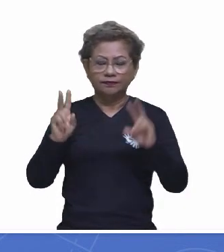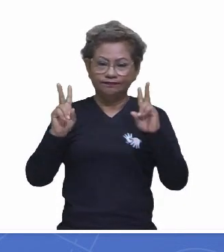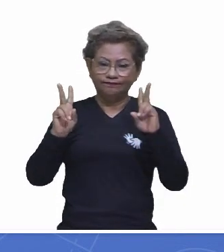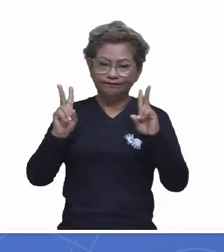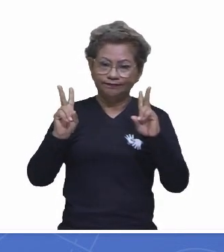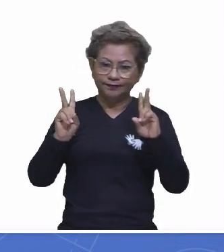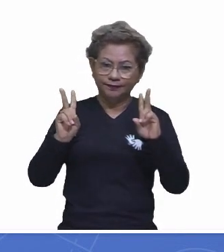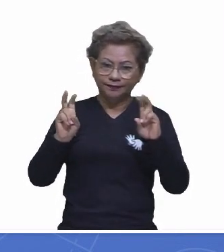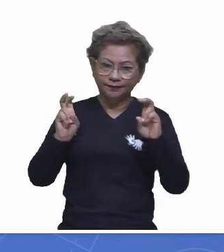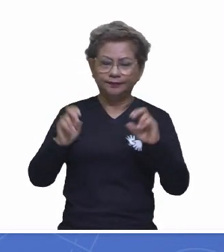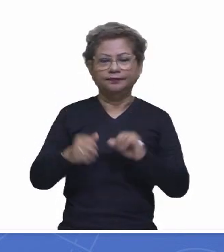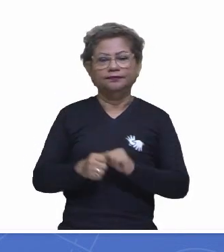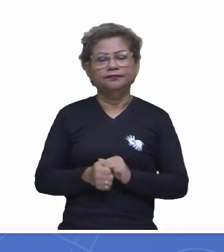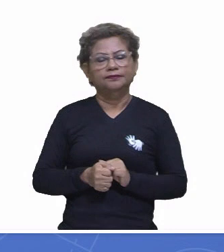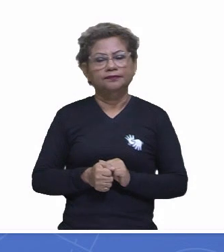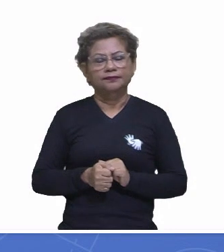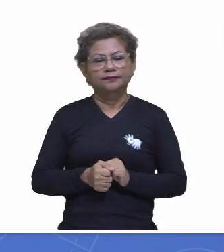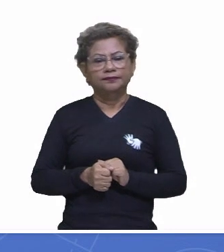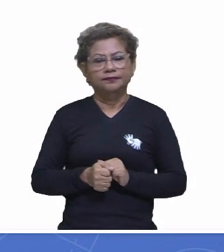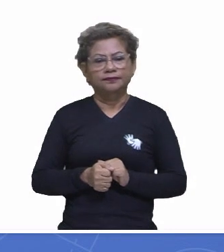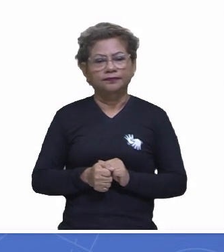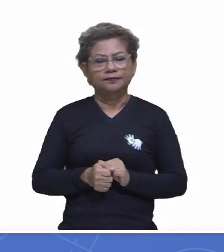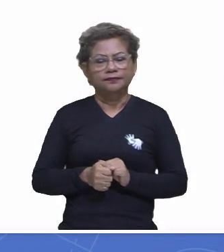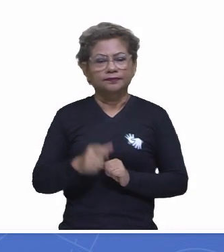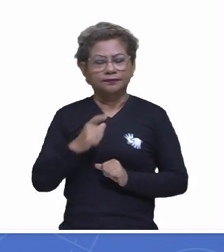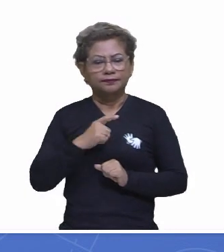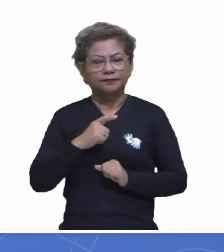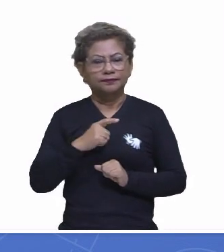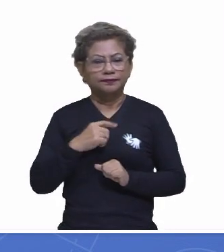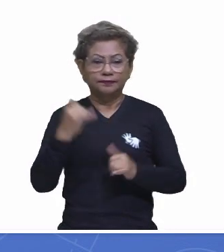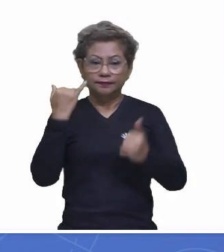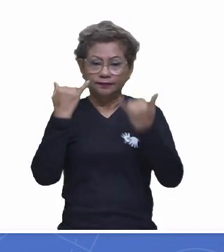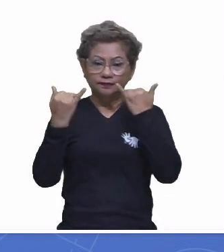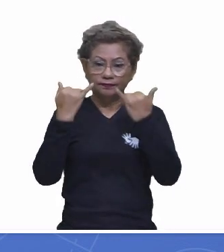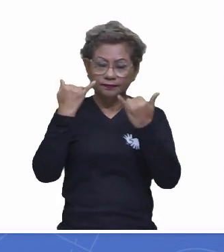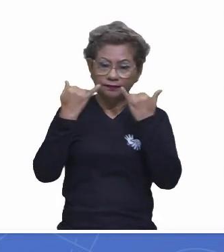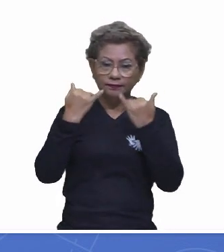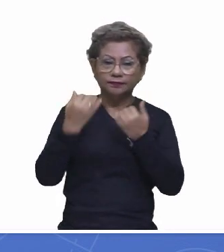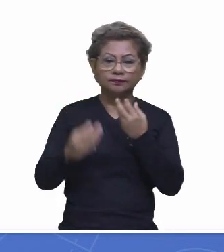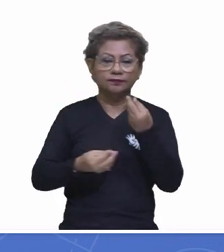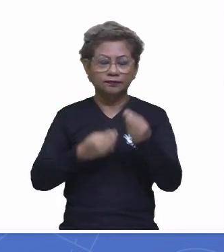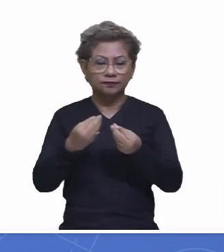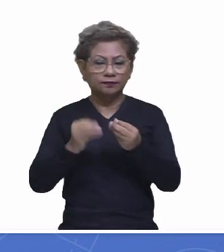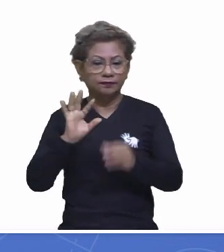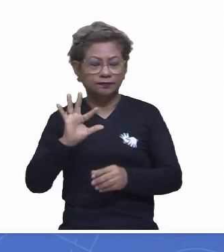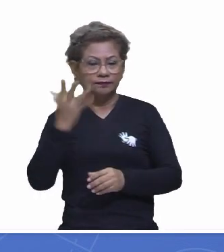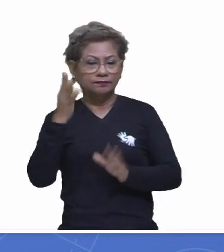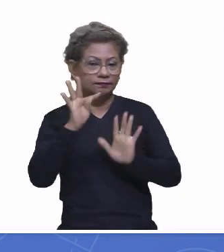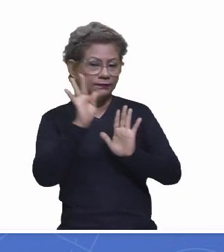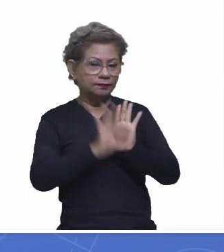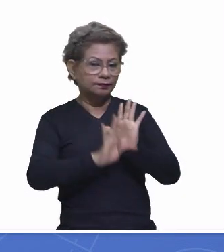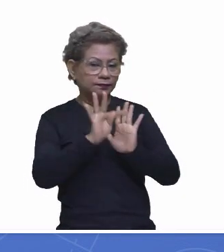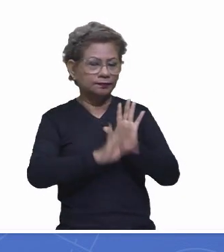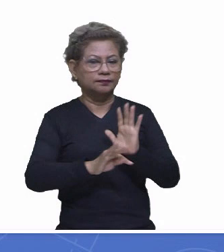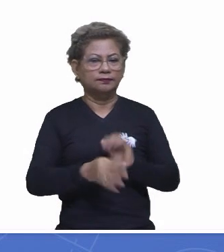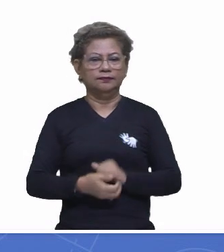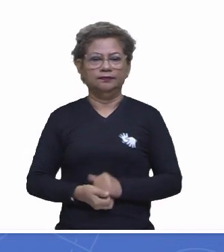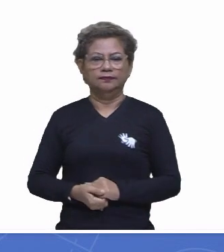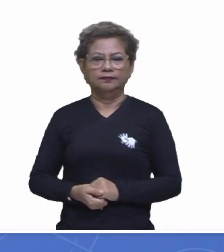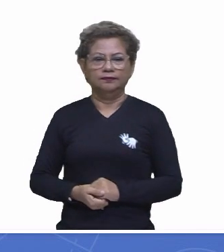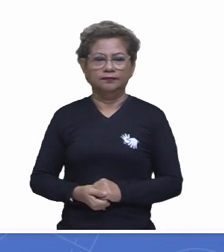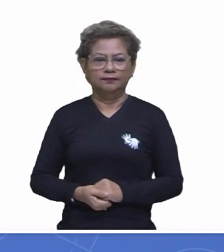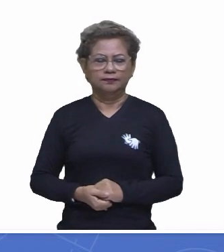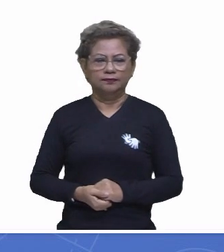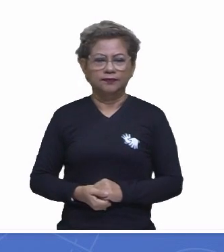Pode ser para sinalizar a fala de alguém, destacar determinada expressão, chamando a atenção para o texto, ok? E quando